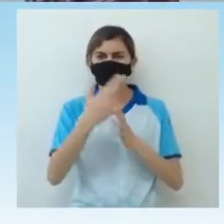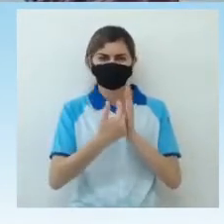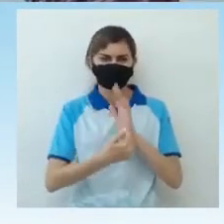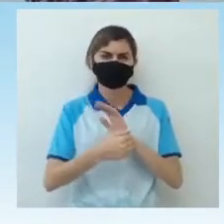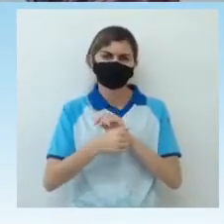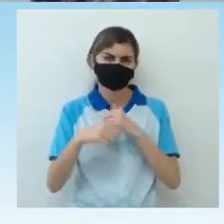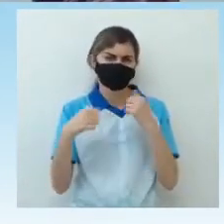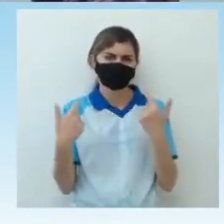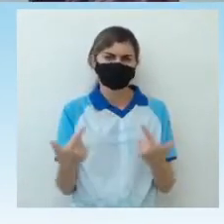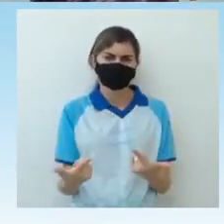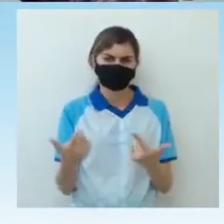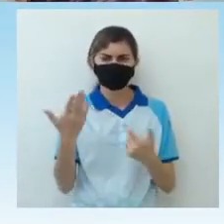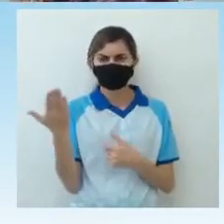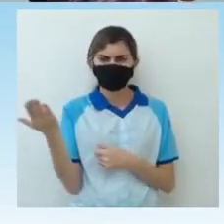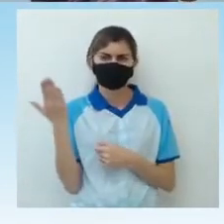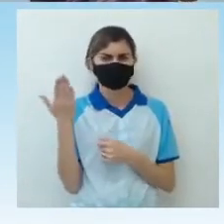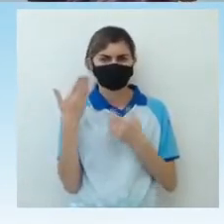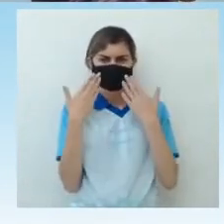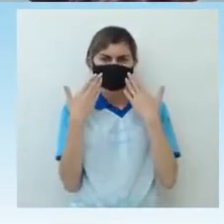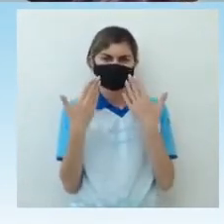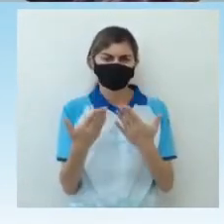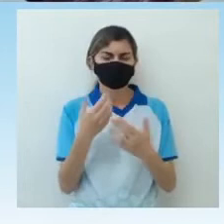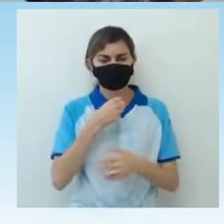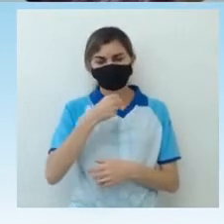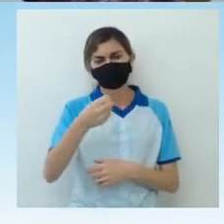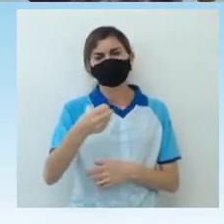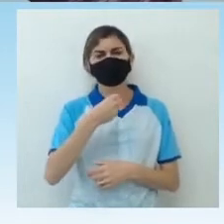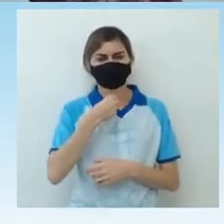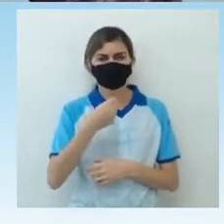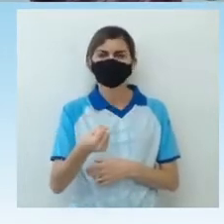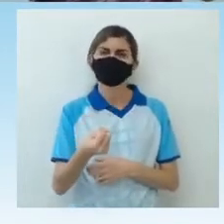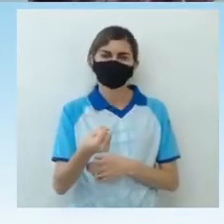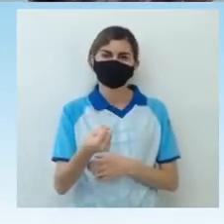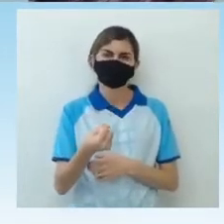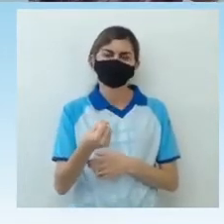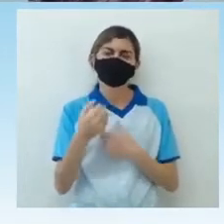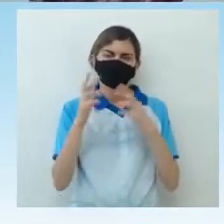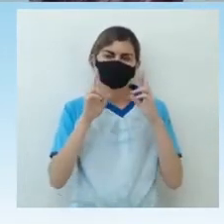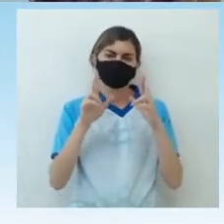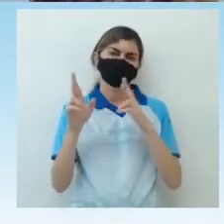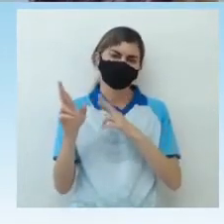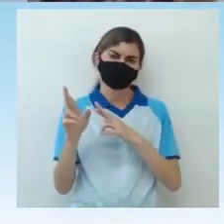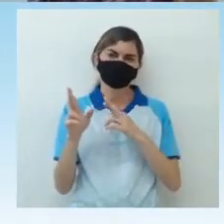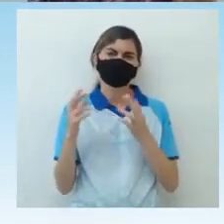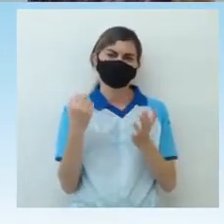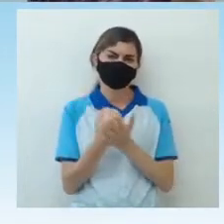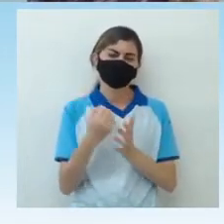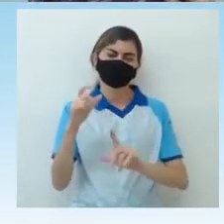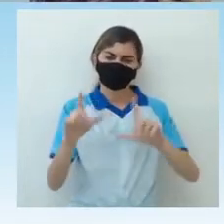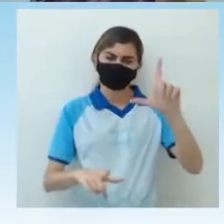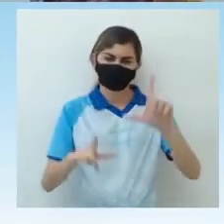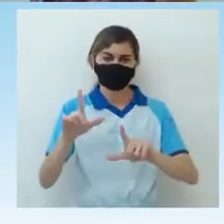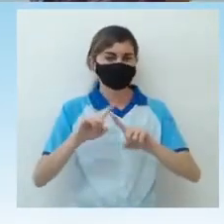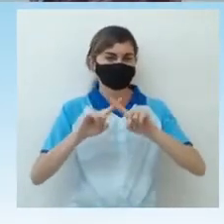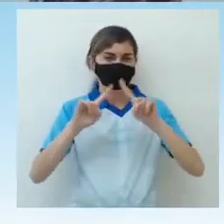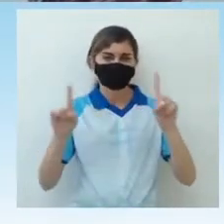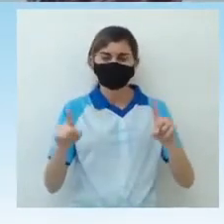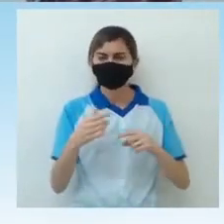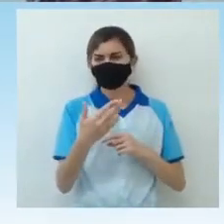respeitável, claro que é um apresentador de um jornal, né? É uma figura respeitável, emblemática da TV, mas